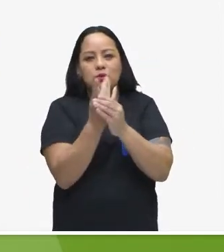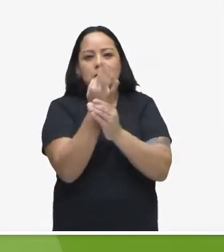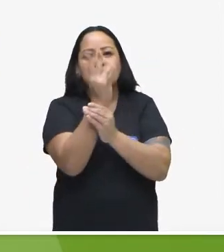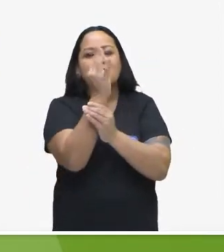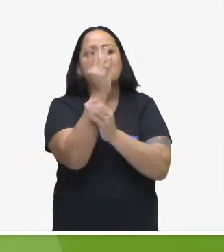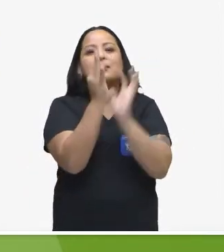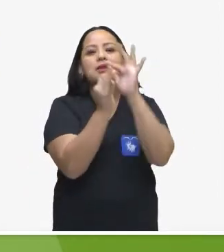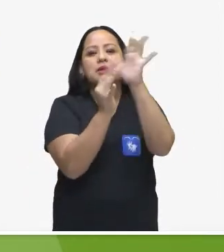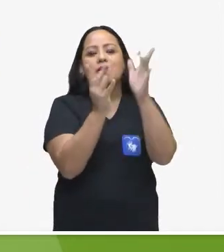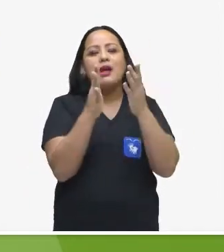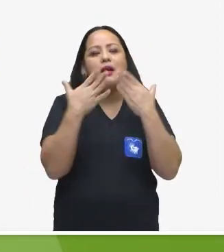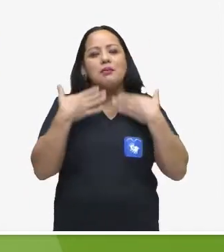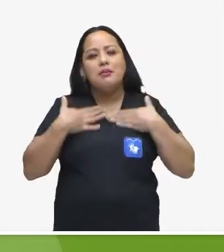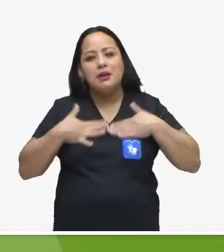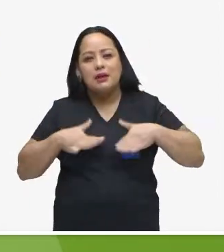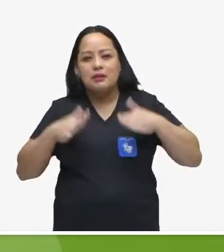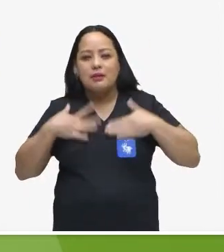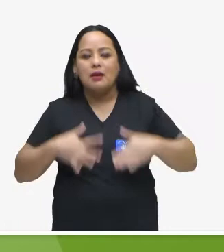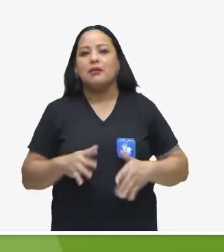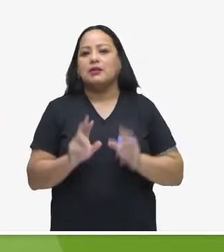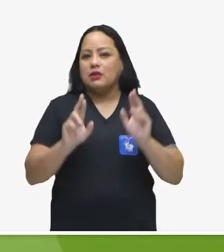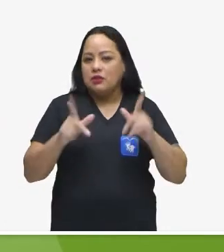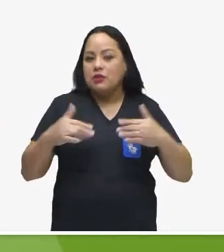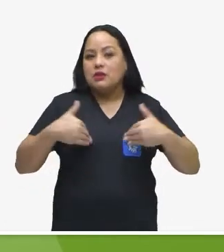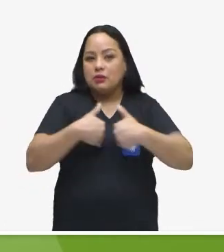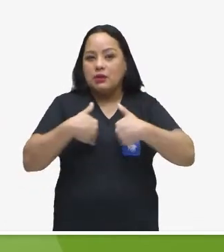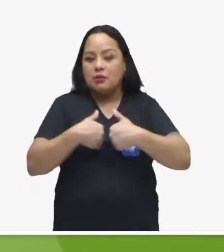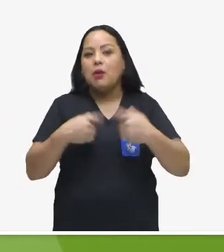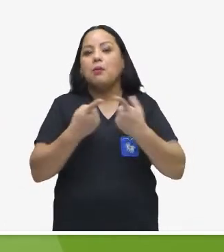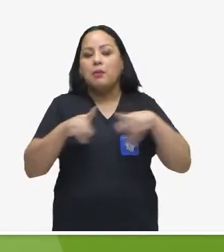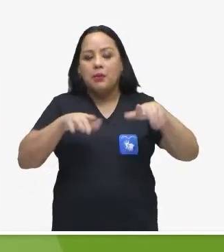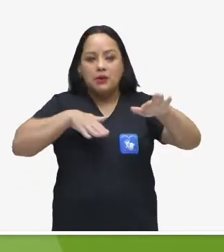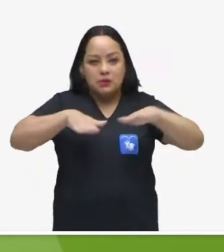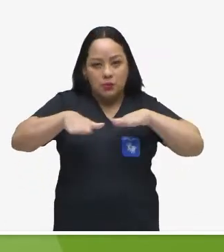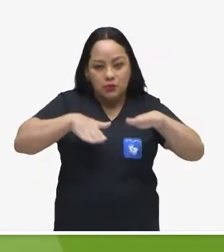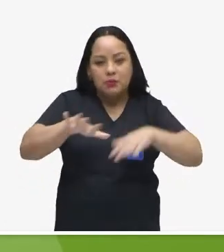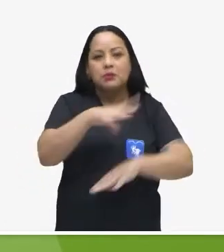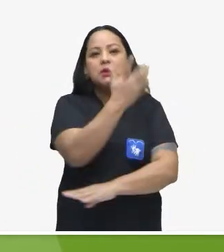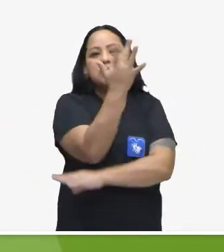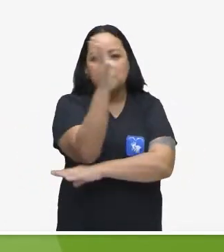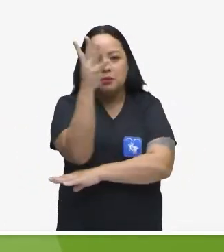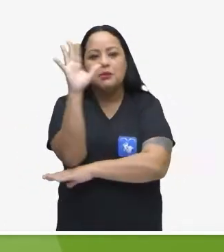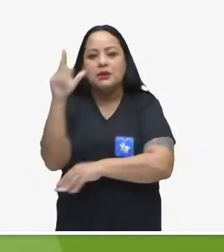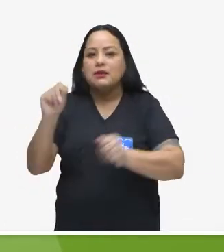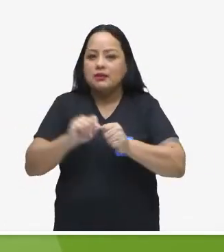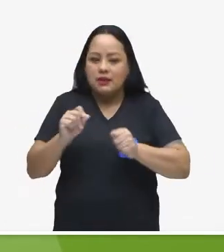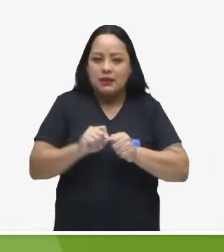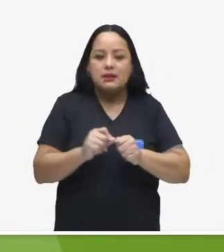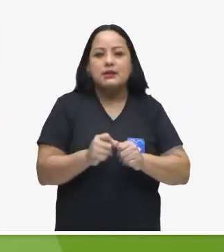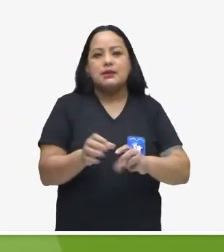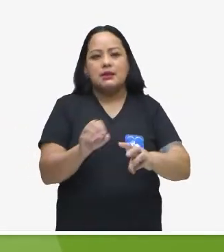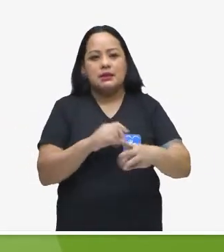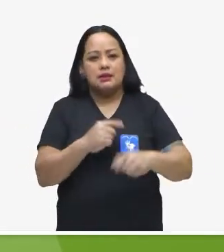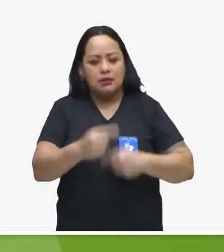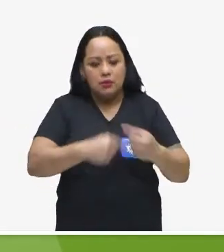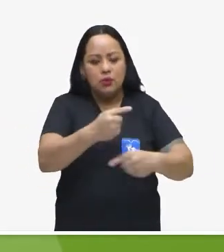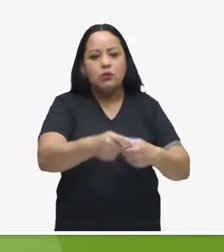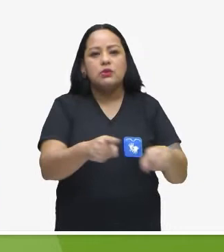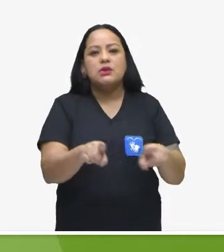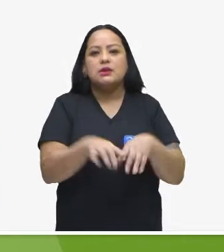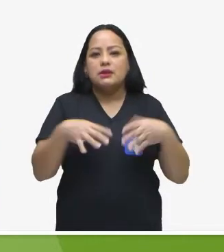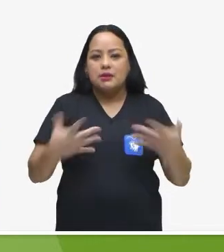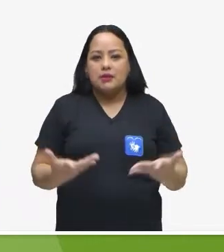mais devagar do que um animal, tá? Mas elas têm movimento. Então, as células reagem, crescem, se reproduzem e